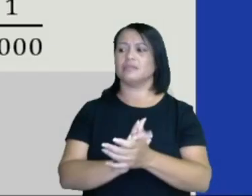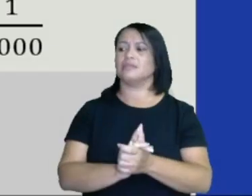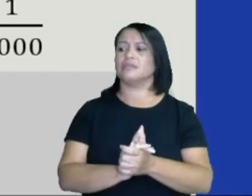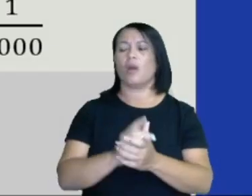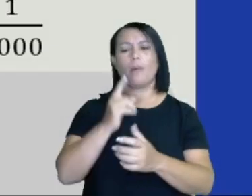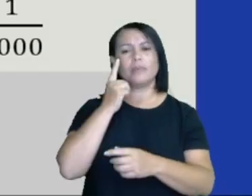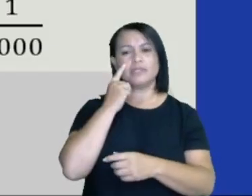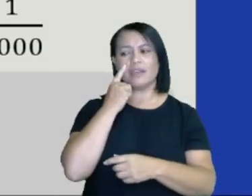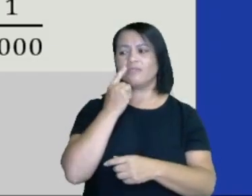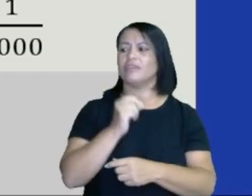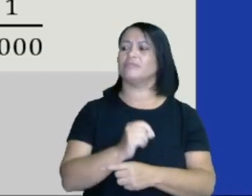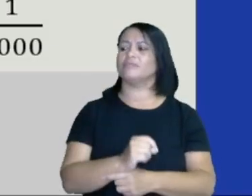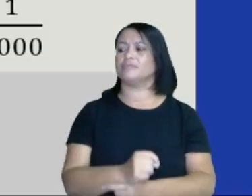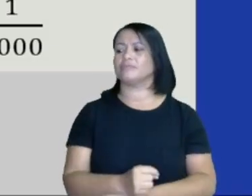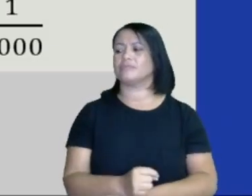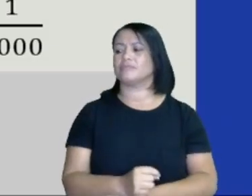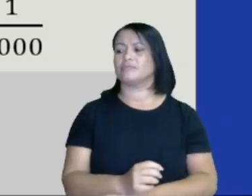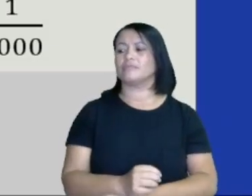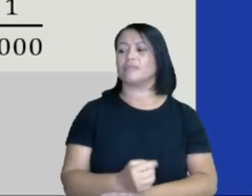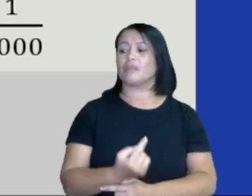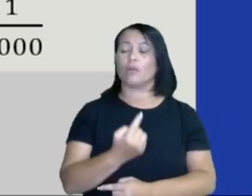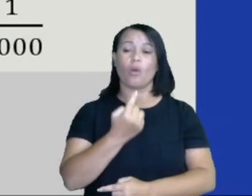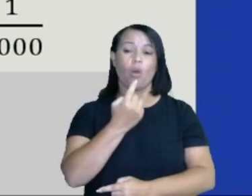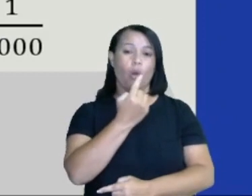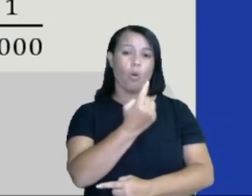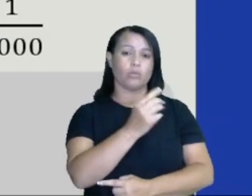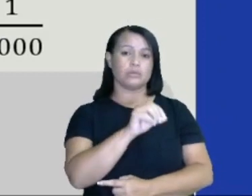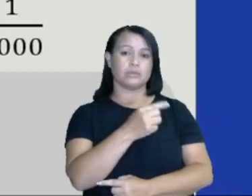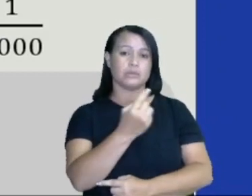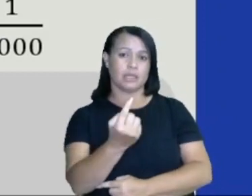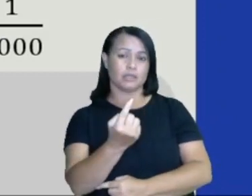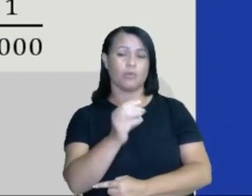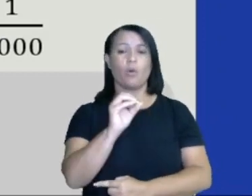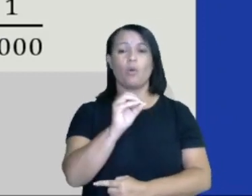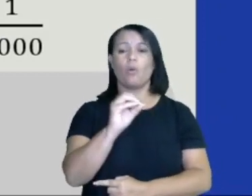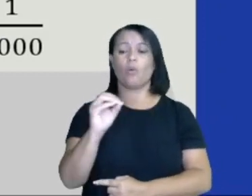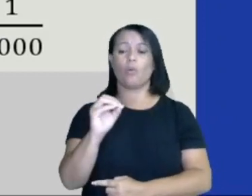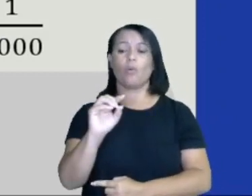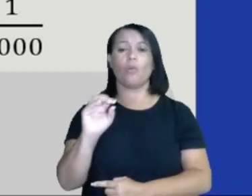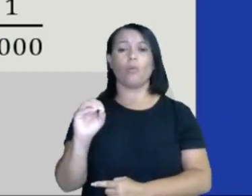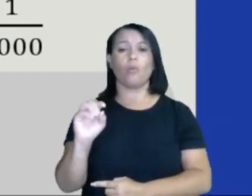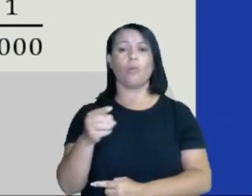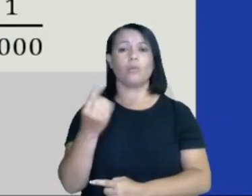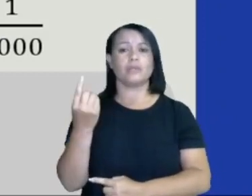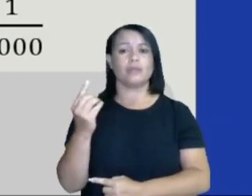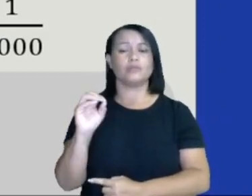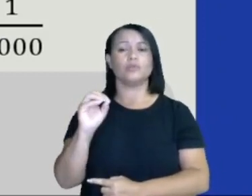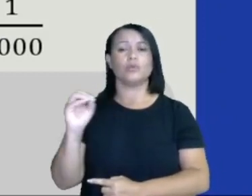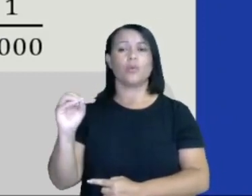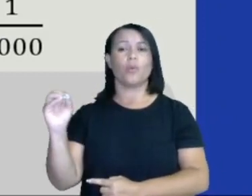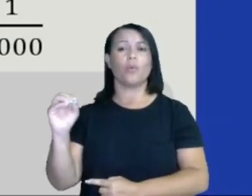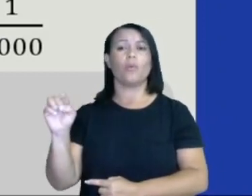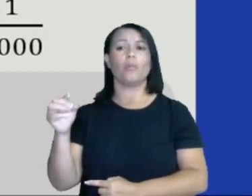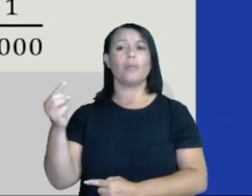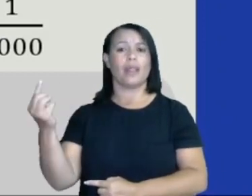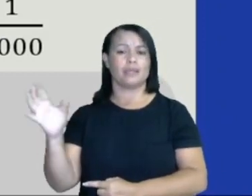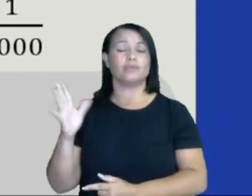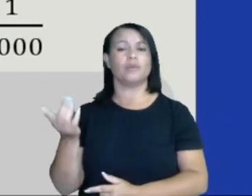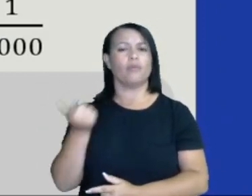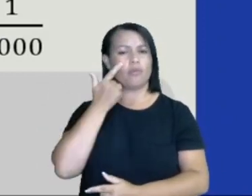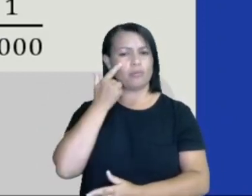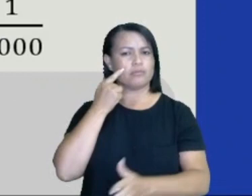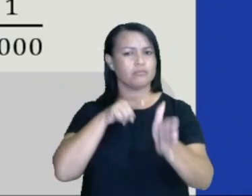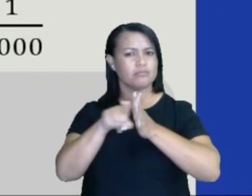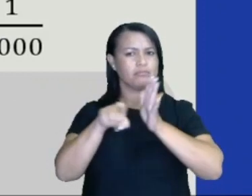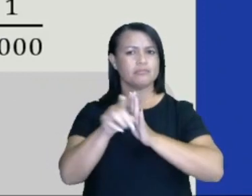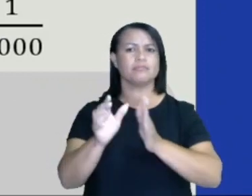1 décimo, 1 centésimo e 1 milésimo. Vamos para nossas